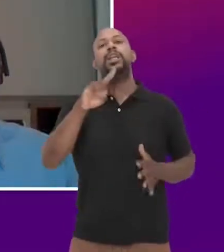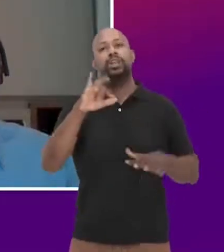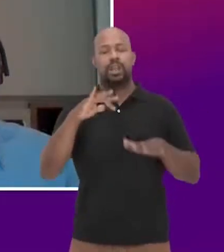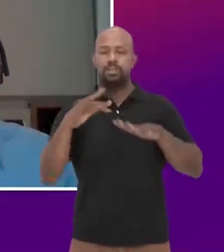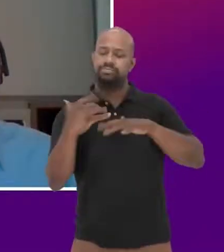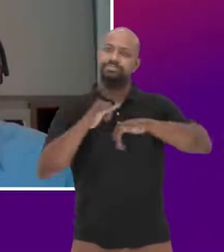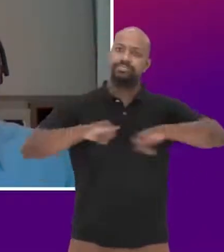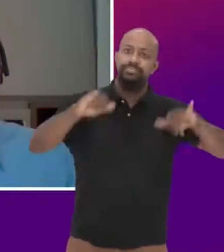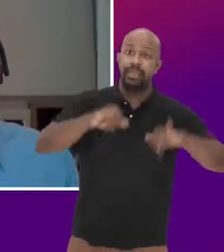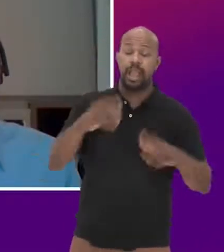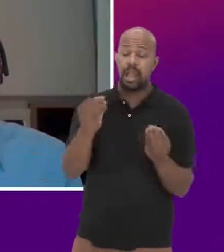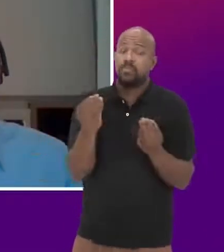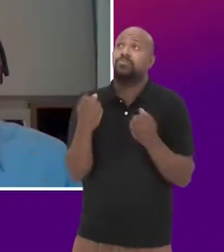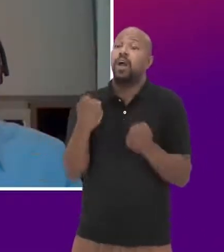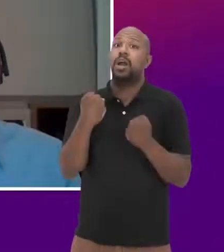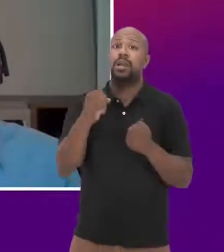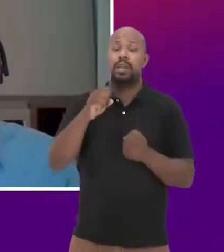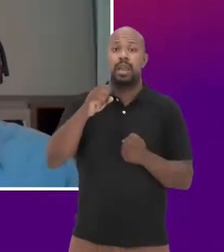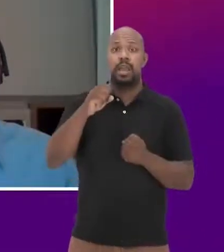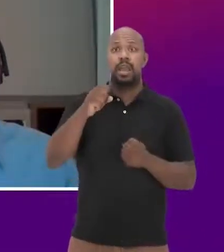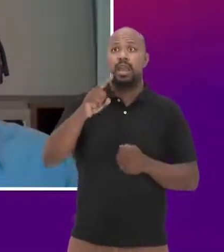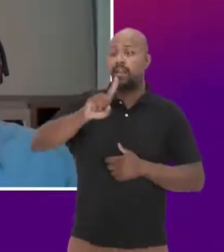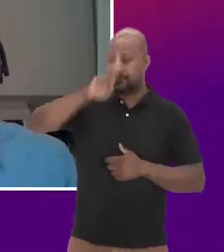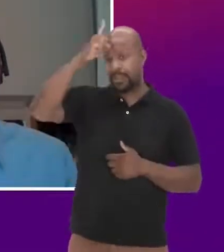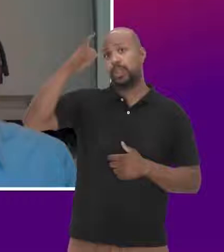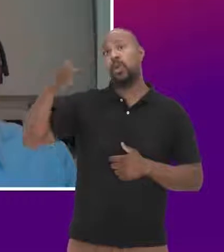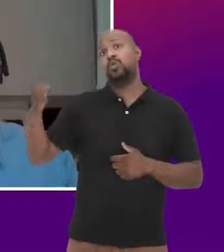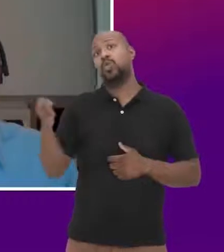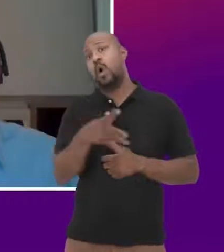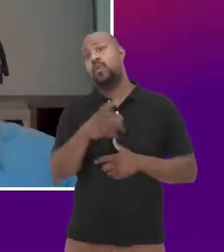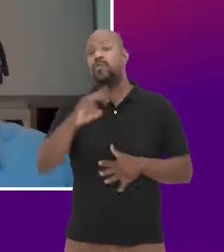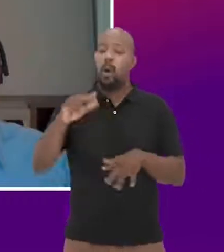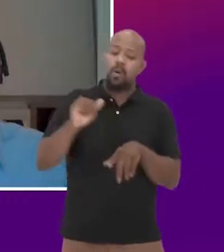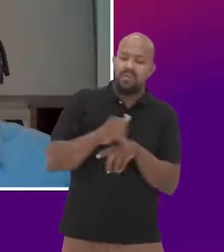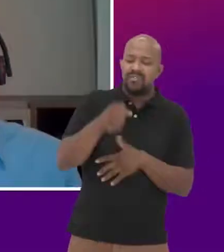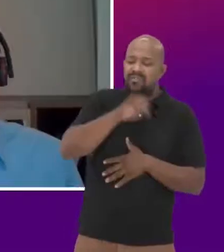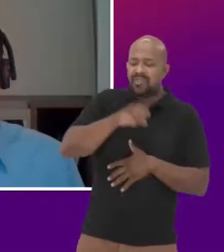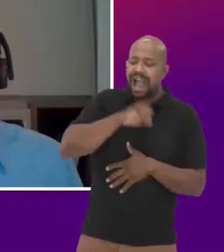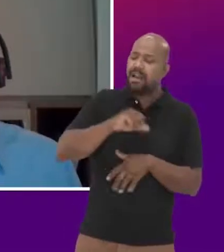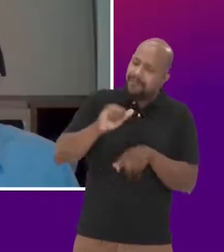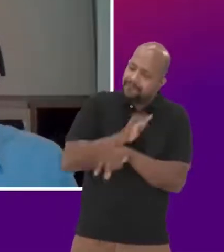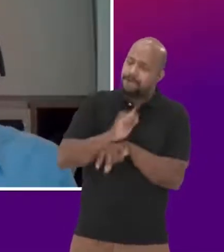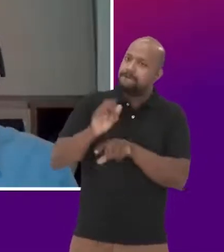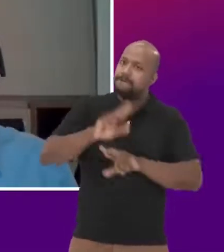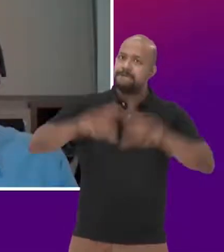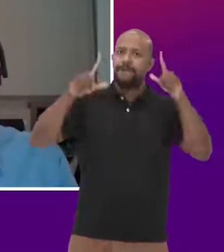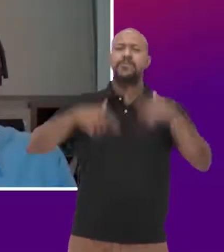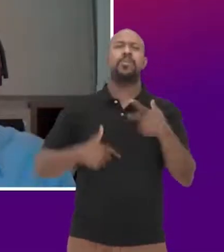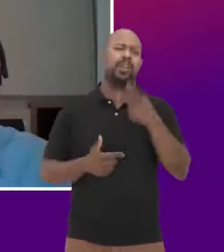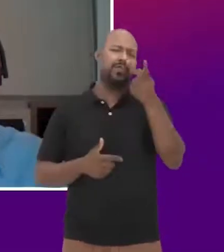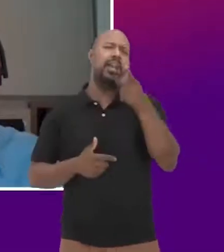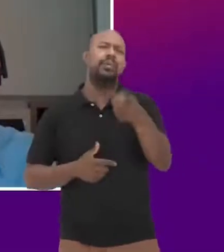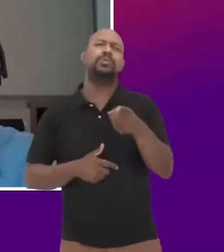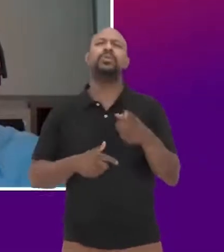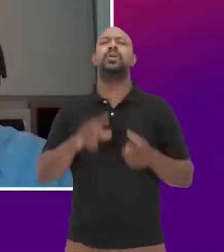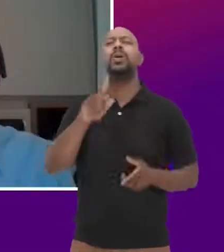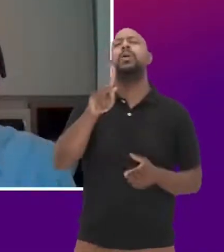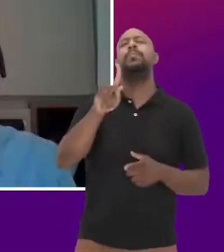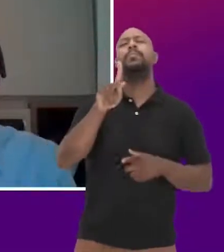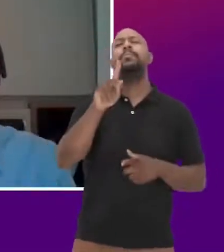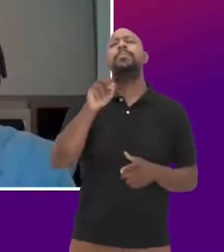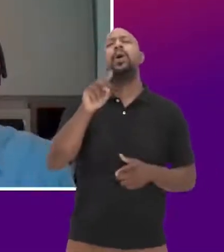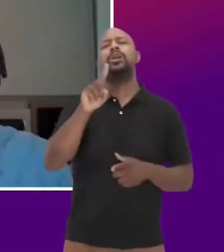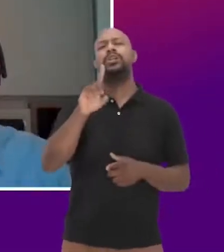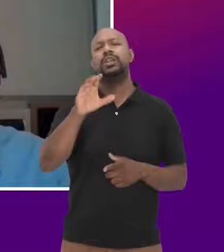fenômeno que às vezes inventa o novo ou reinventa o velho. Nós falamos, né, dos podcasts